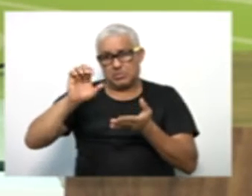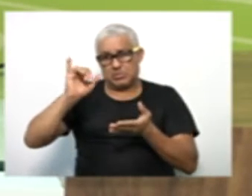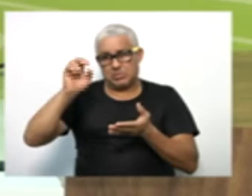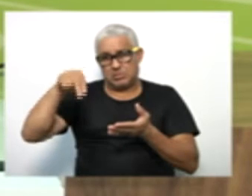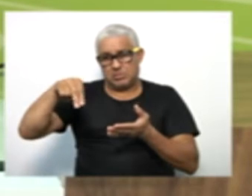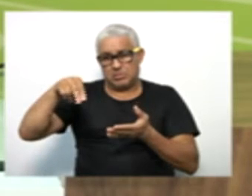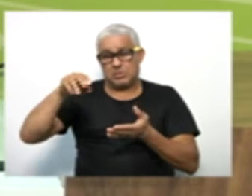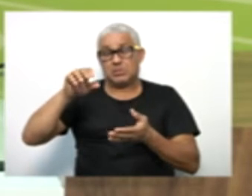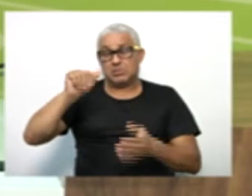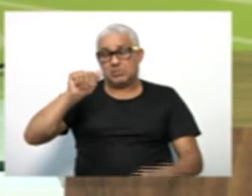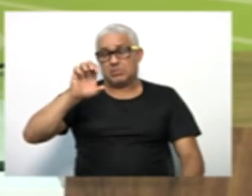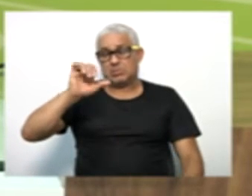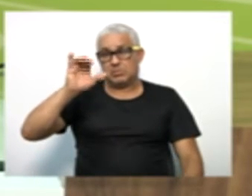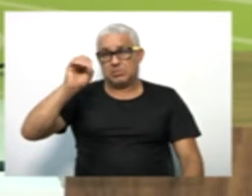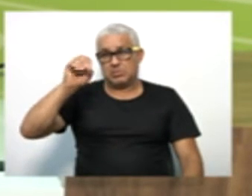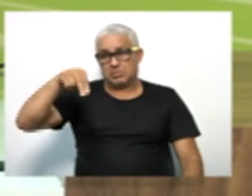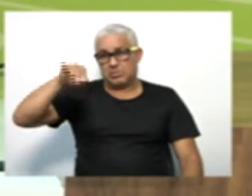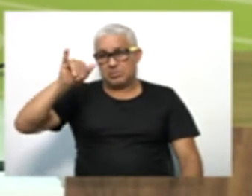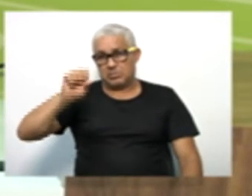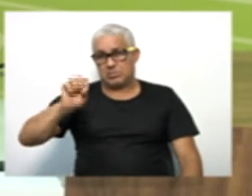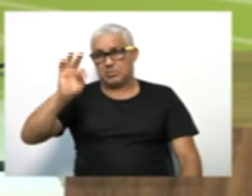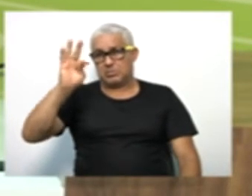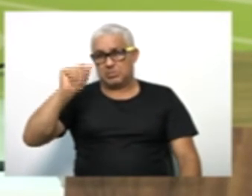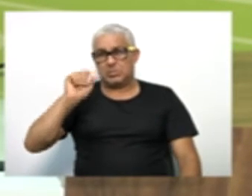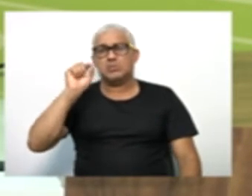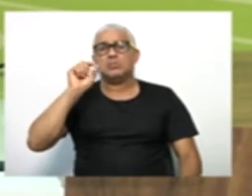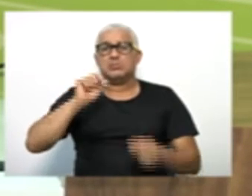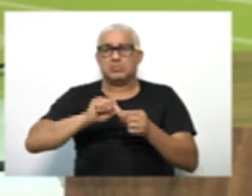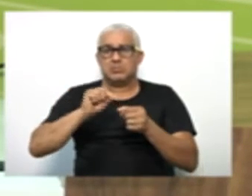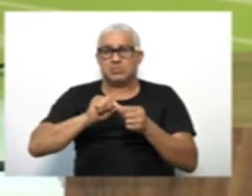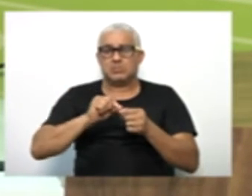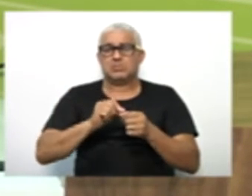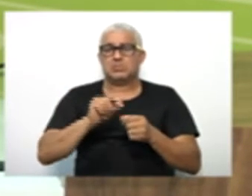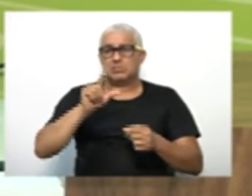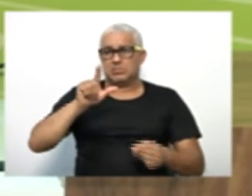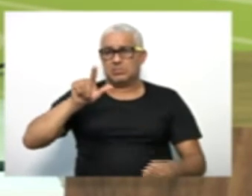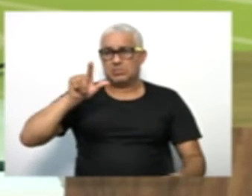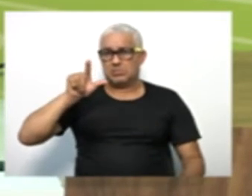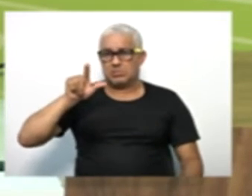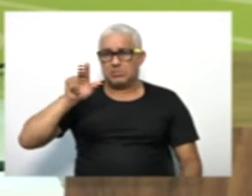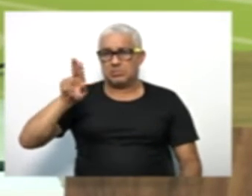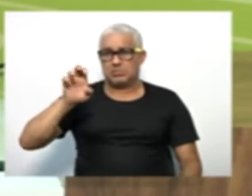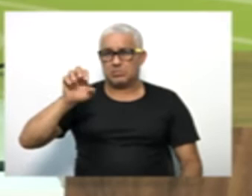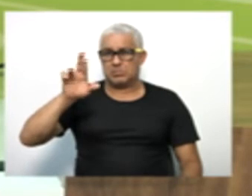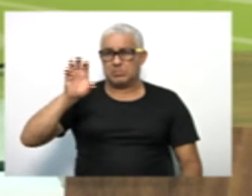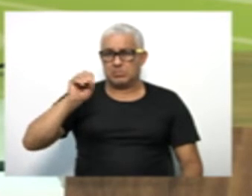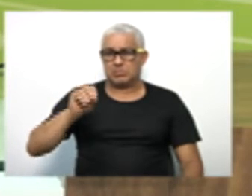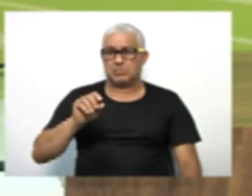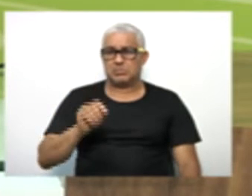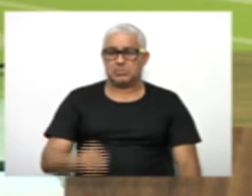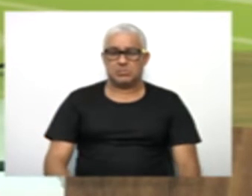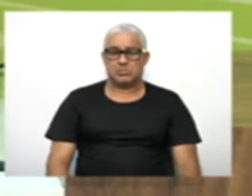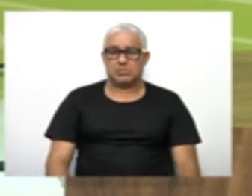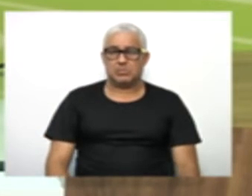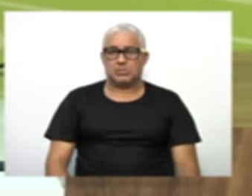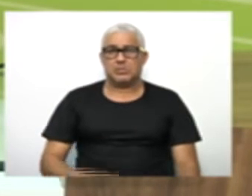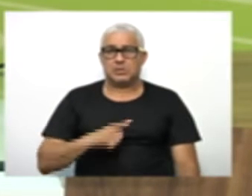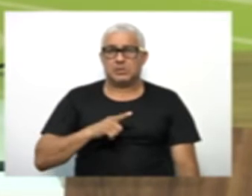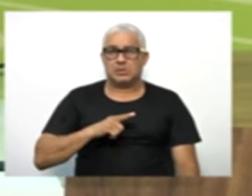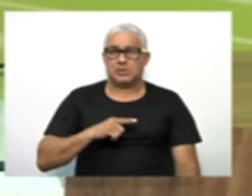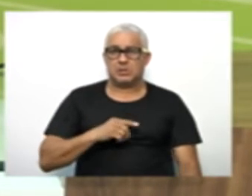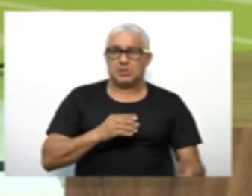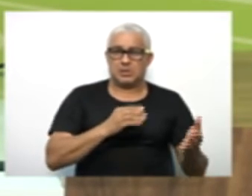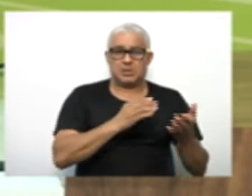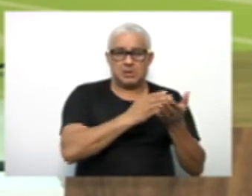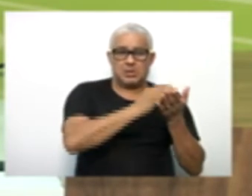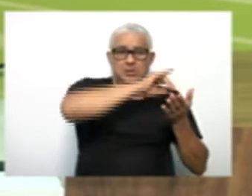essa parte do lucro? Tá? Então, imagina, eu tenho todo o lucro do final do exercício. O que é que